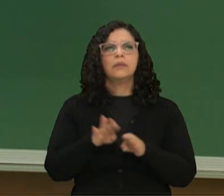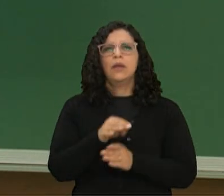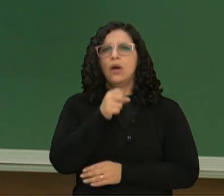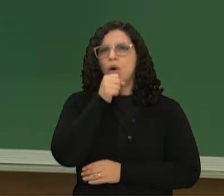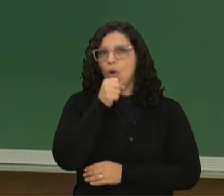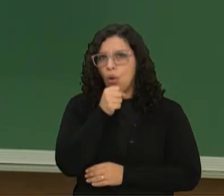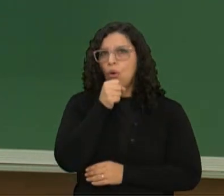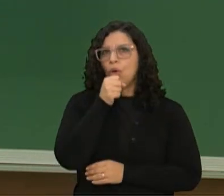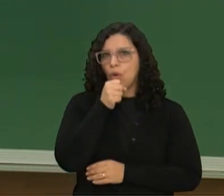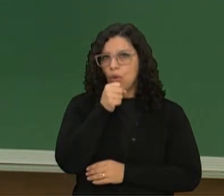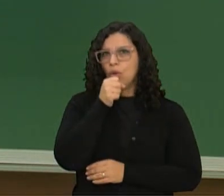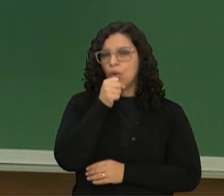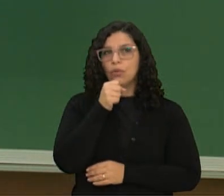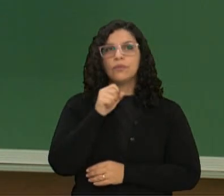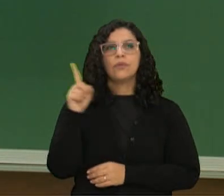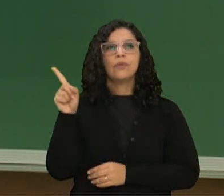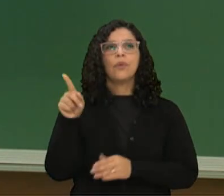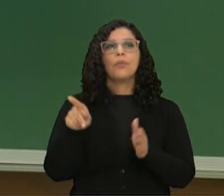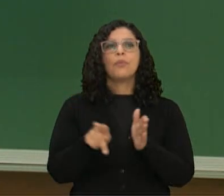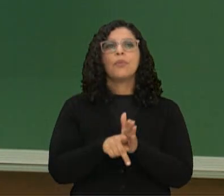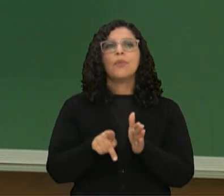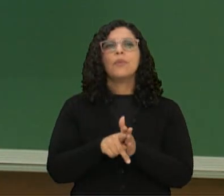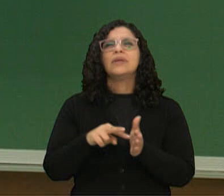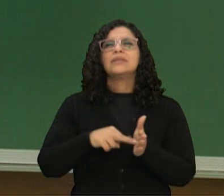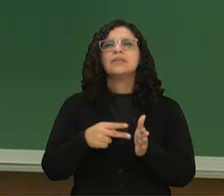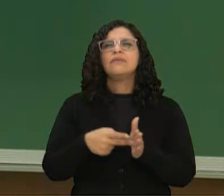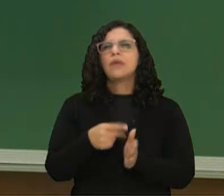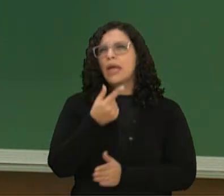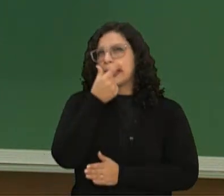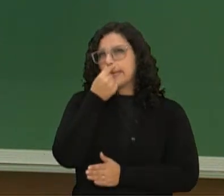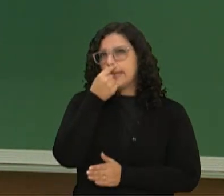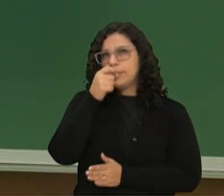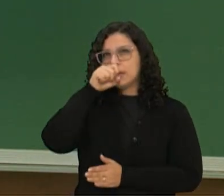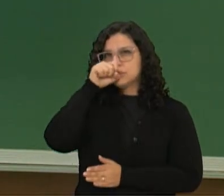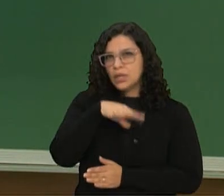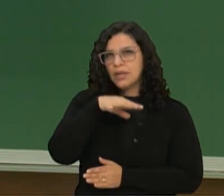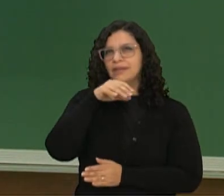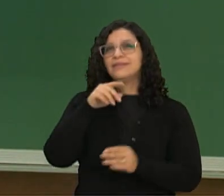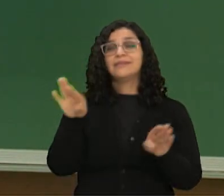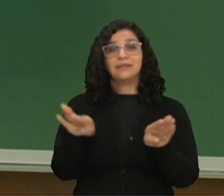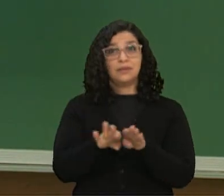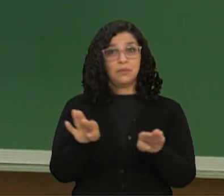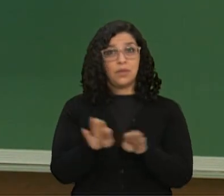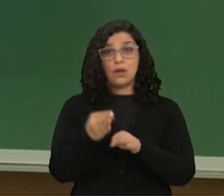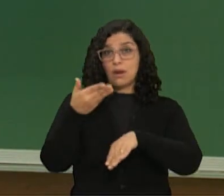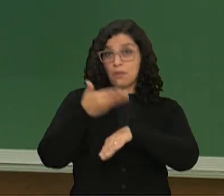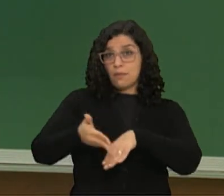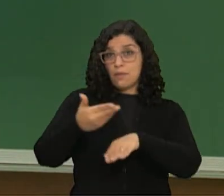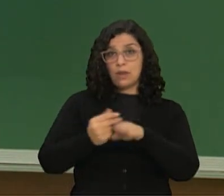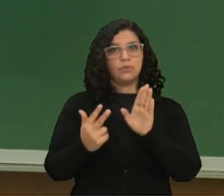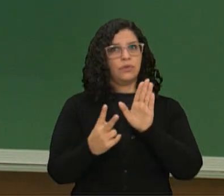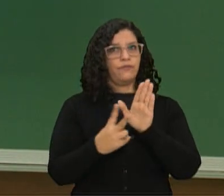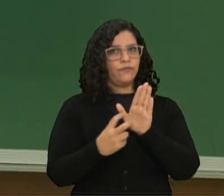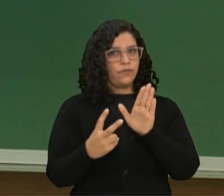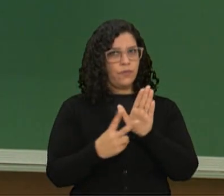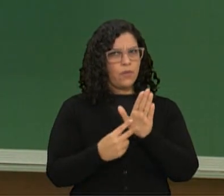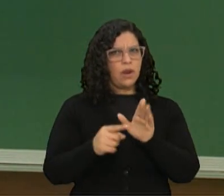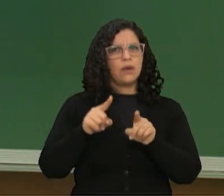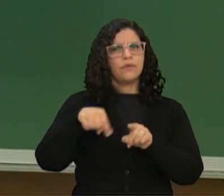que é a tosse. E flu, que é a gripe. Então, para praticar esse vocabulário, vocês